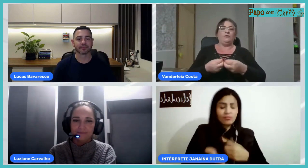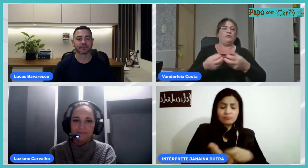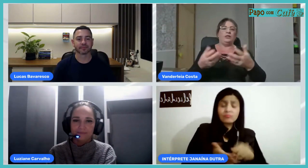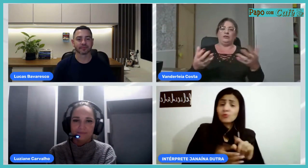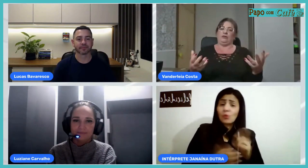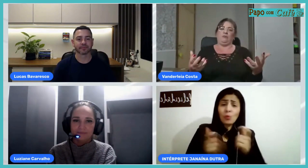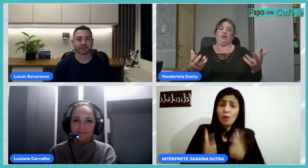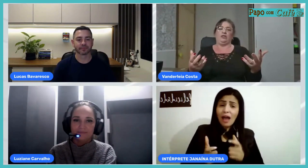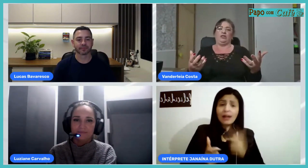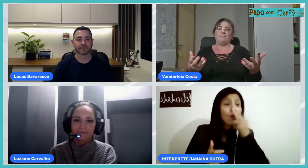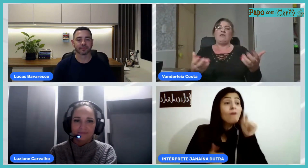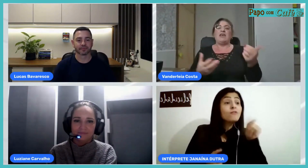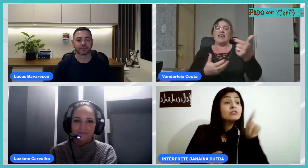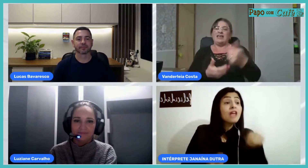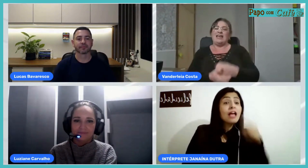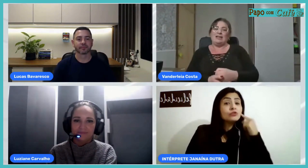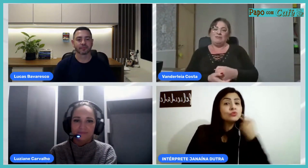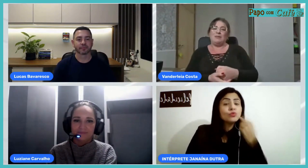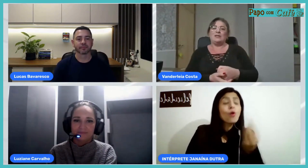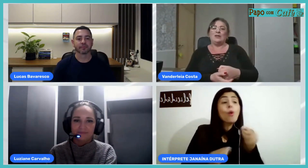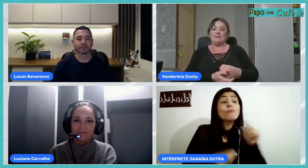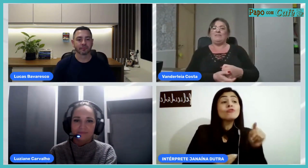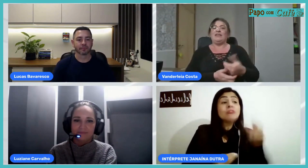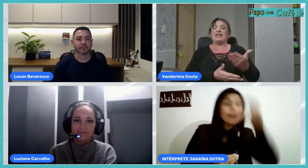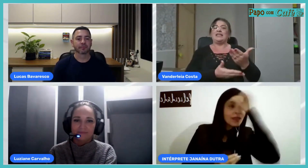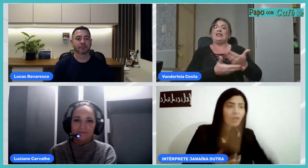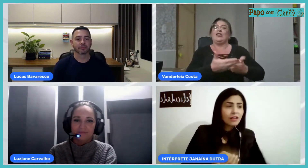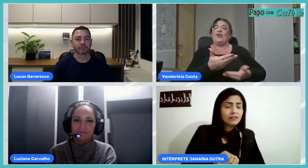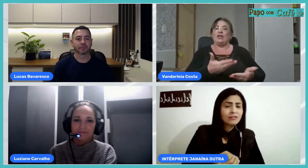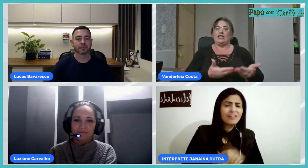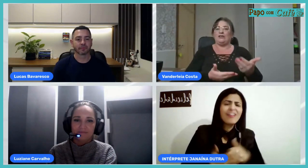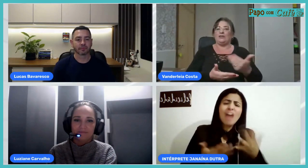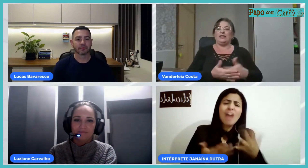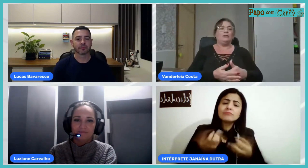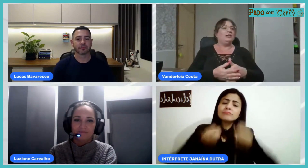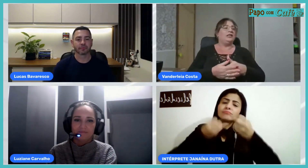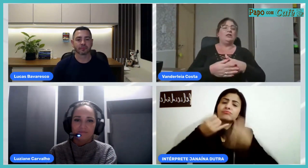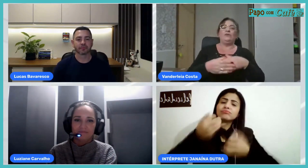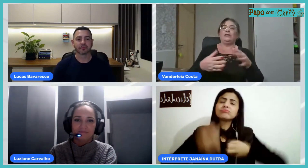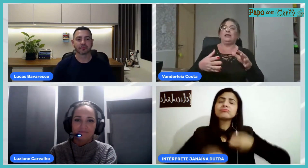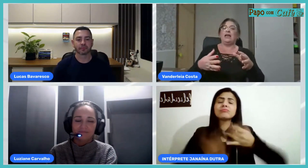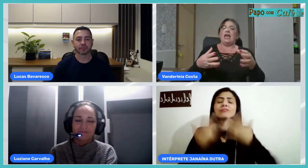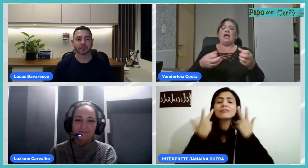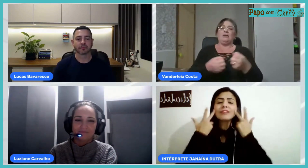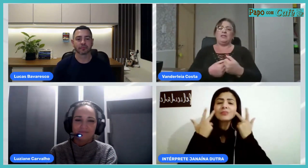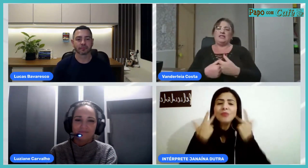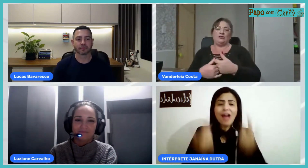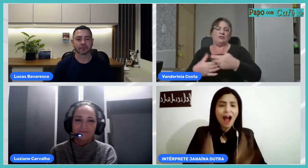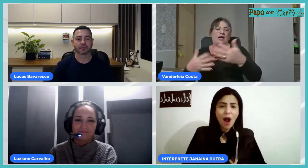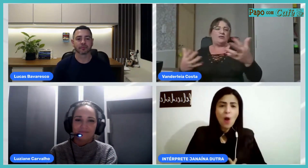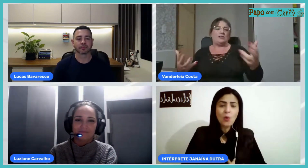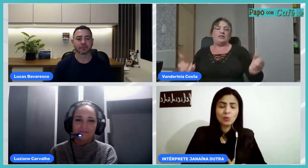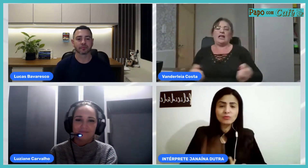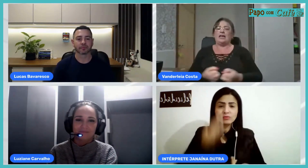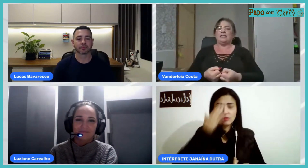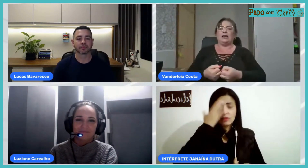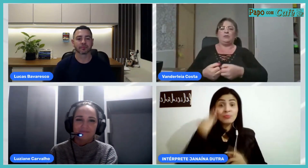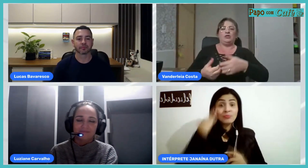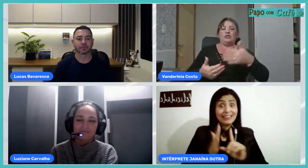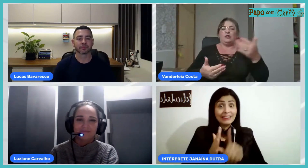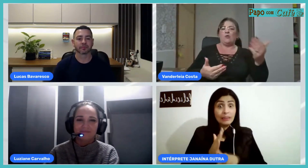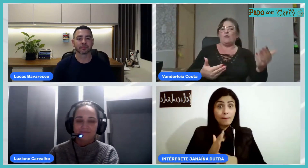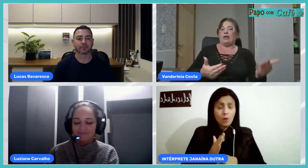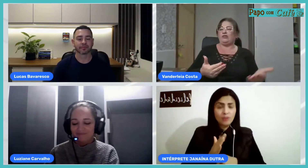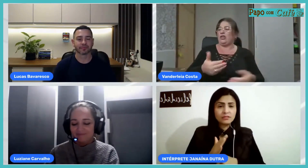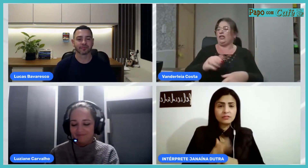E vai fluir naturalmente. E aí ela me passou dessa troca que aconteceu. Não, Wanda, ela me ensinou vários sinais, ela